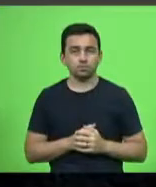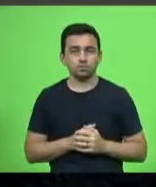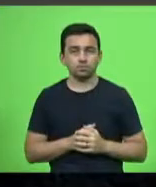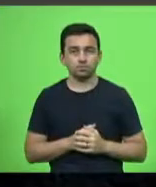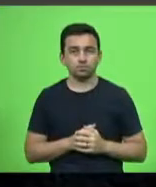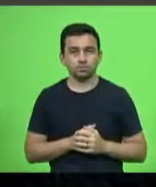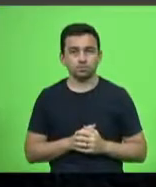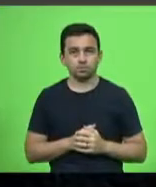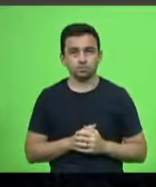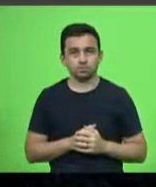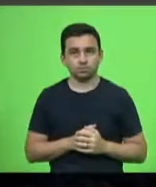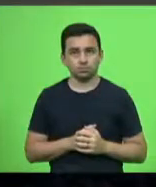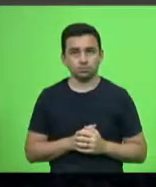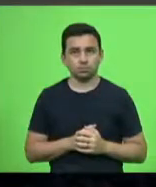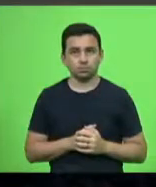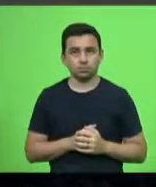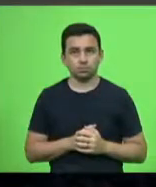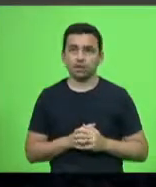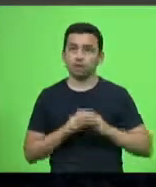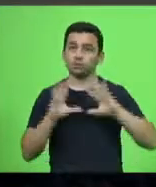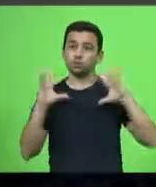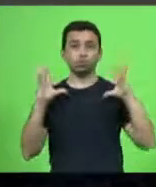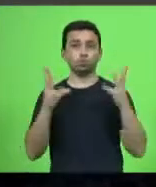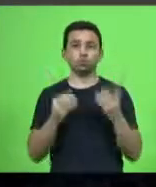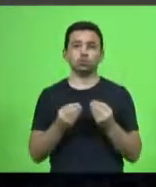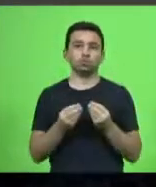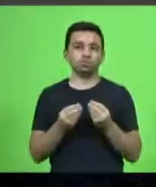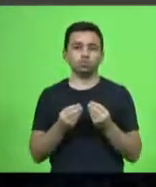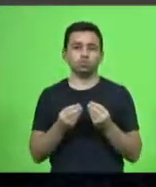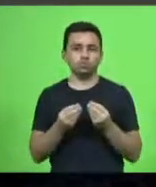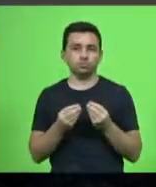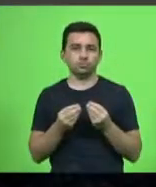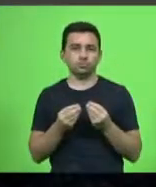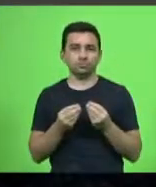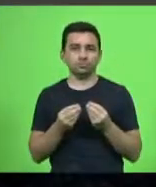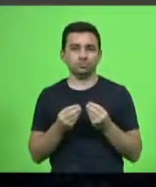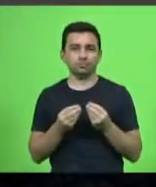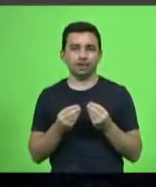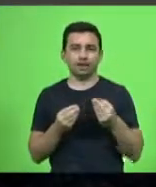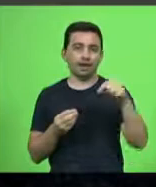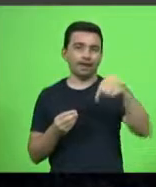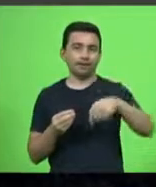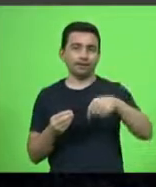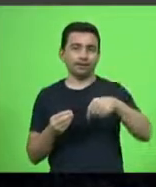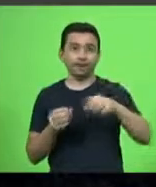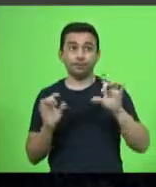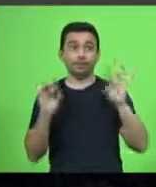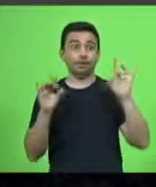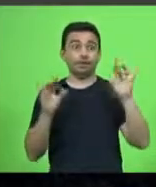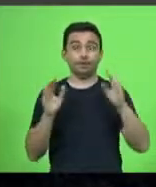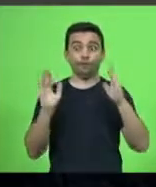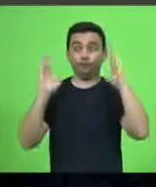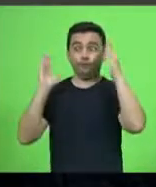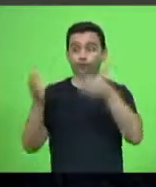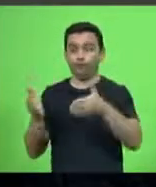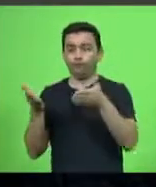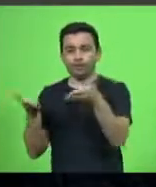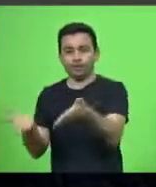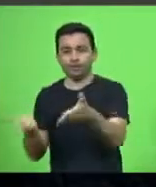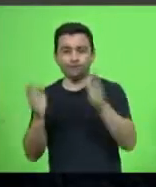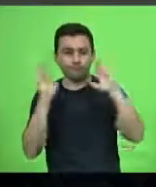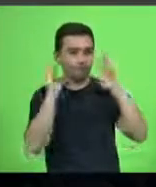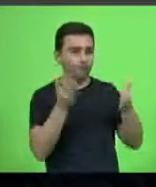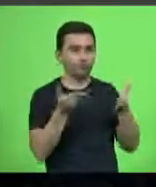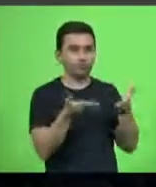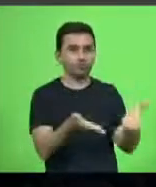isso? O parlamento é como um todo, é como está sendo feito. Agora, nós não podemos aqui estar privilegiando, porque Vossa Excelência trouxe uma manifestação no